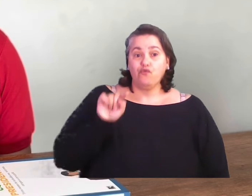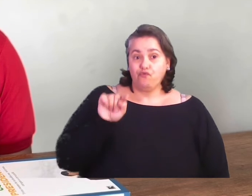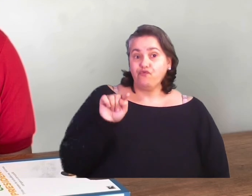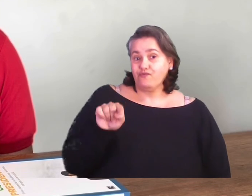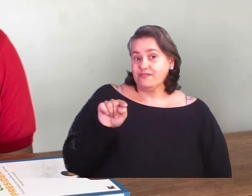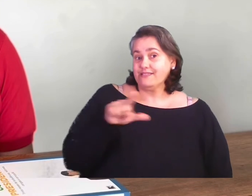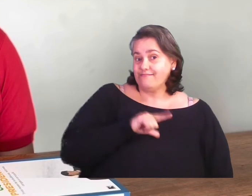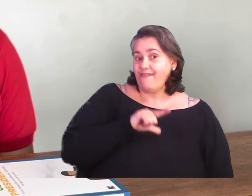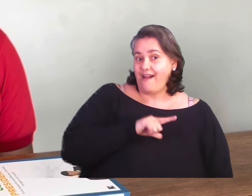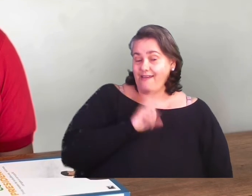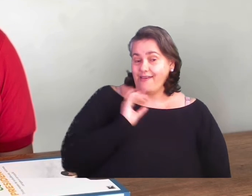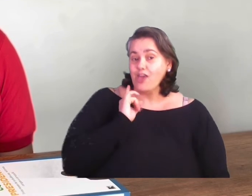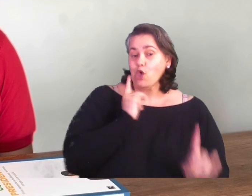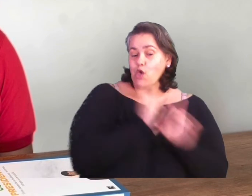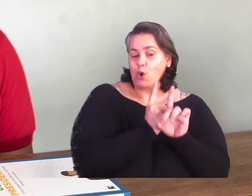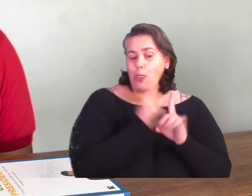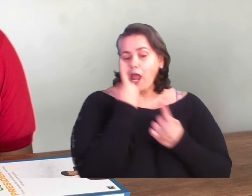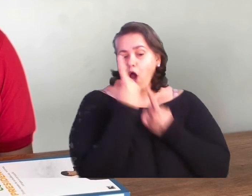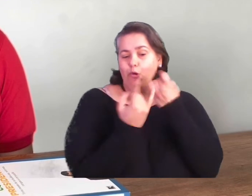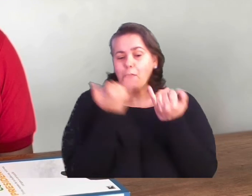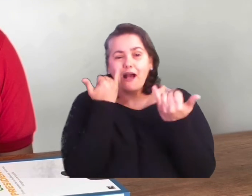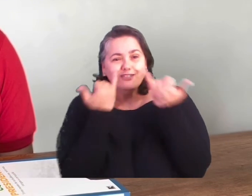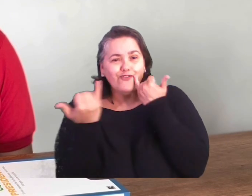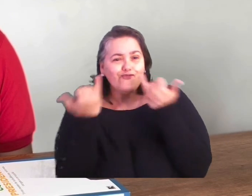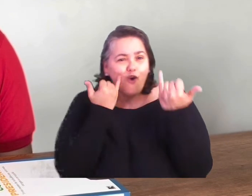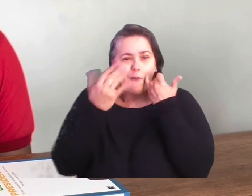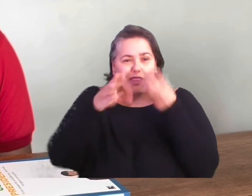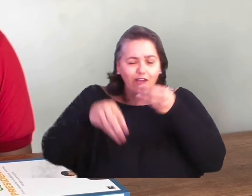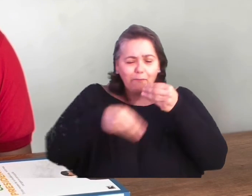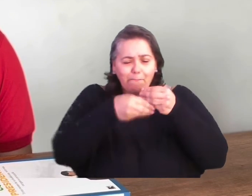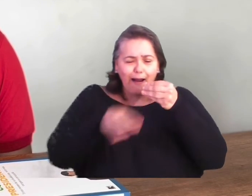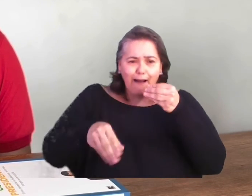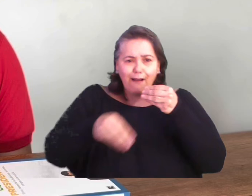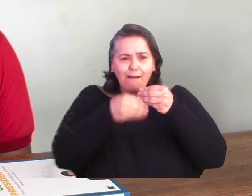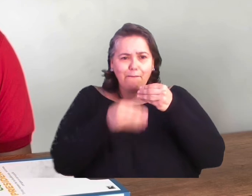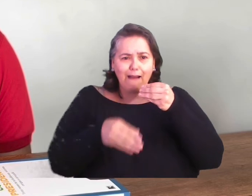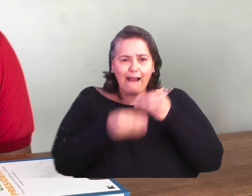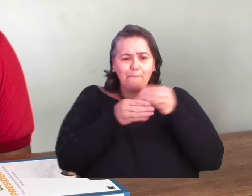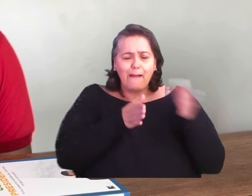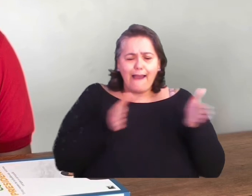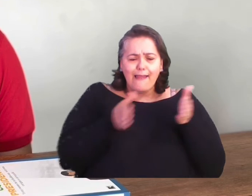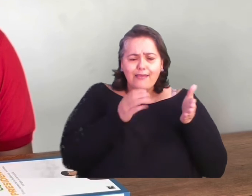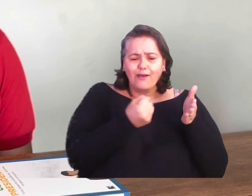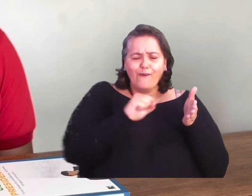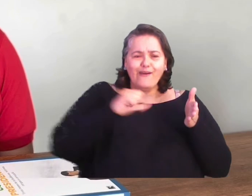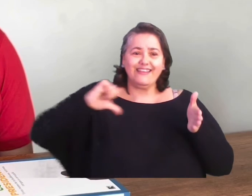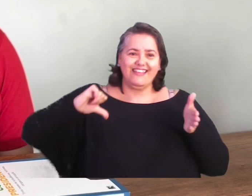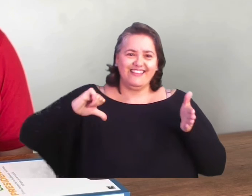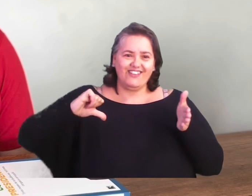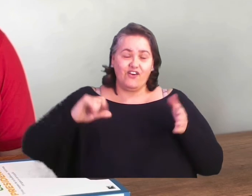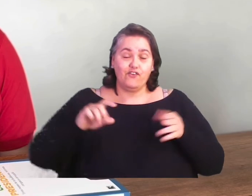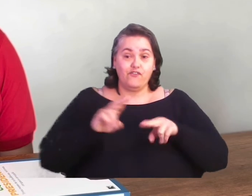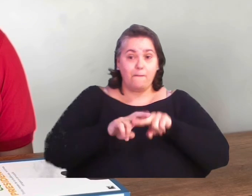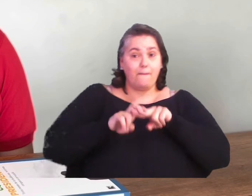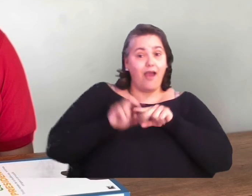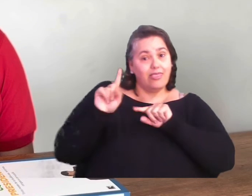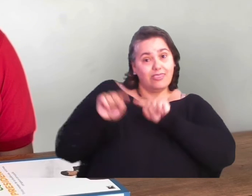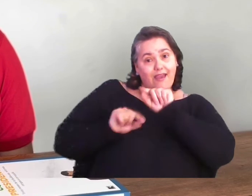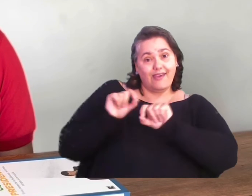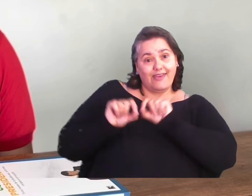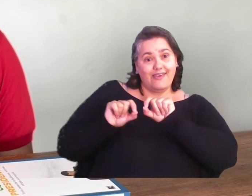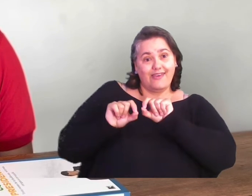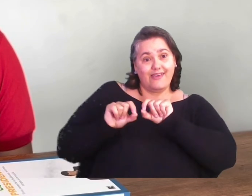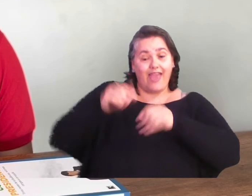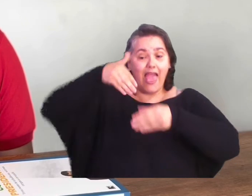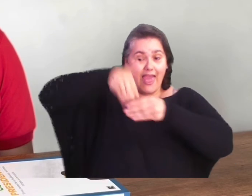Você vai ali encontrar algumas coisas que ele conta sobre esse episódio de 89. O fato é que